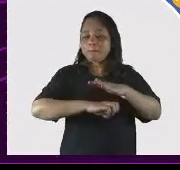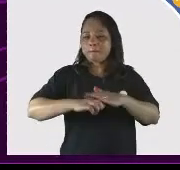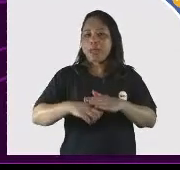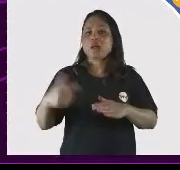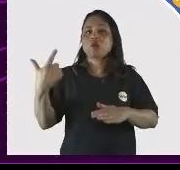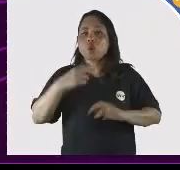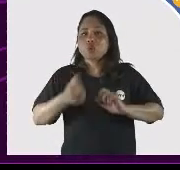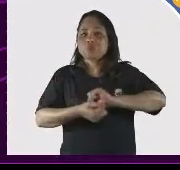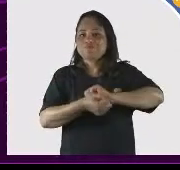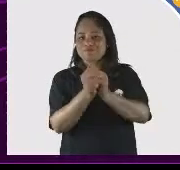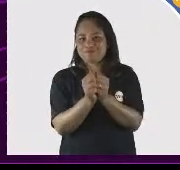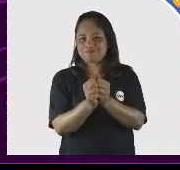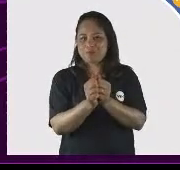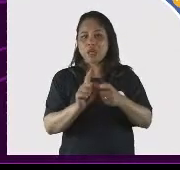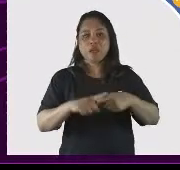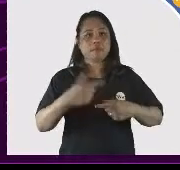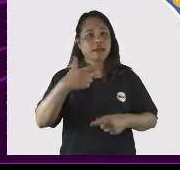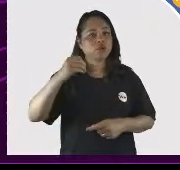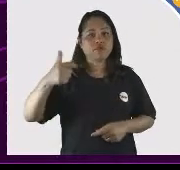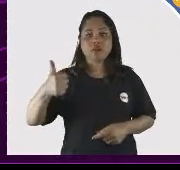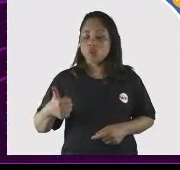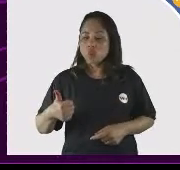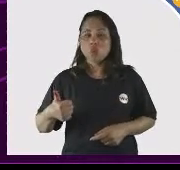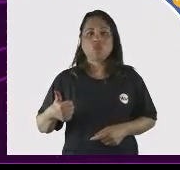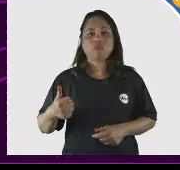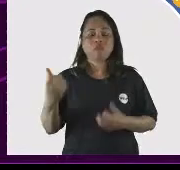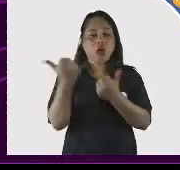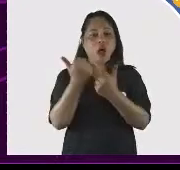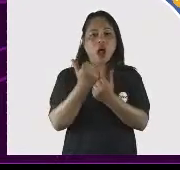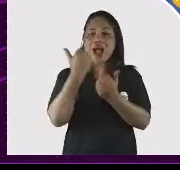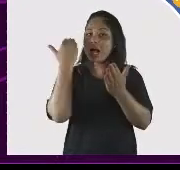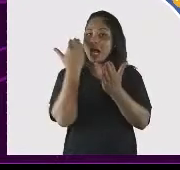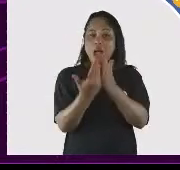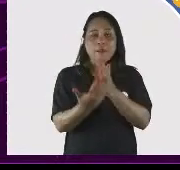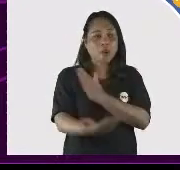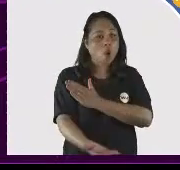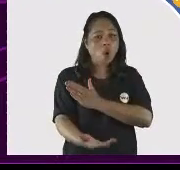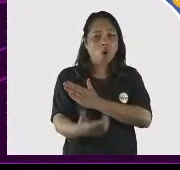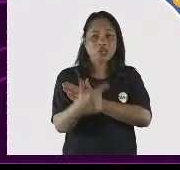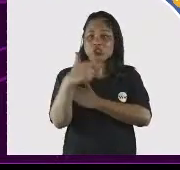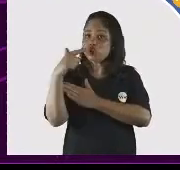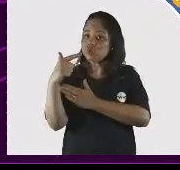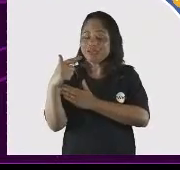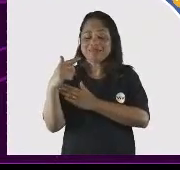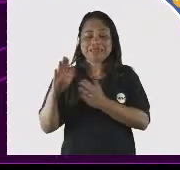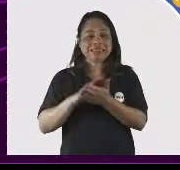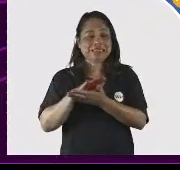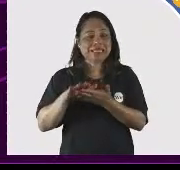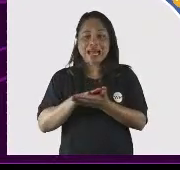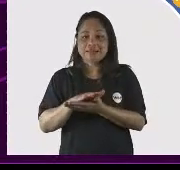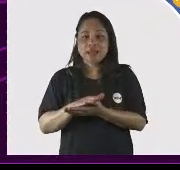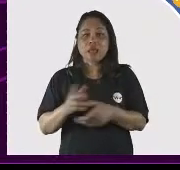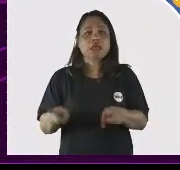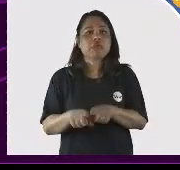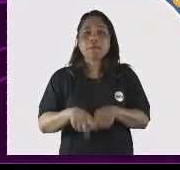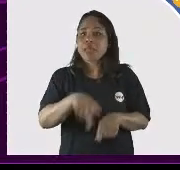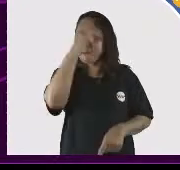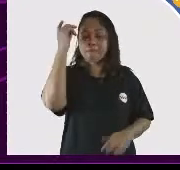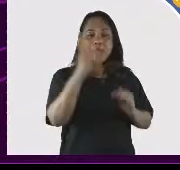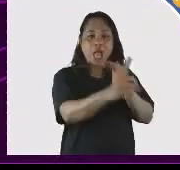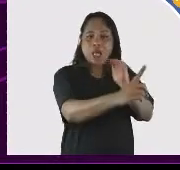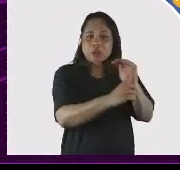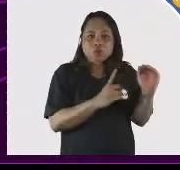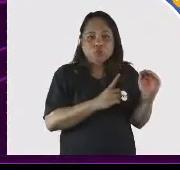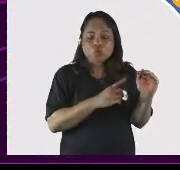2021 acabou todos os suportes E aí não tinha passageiro e ele